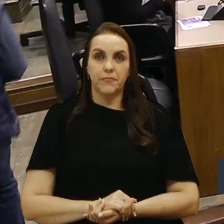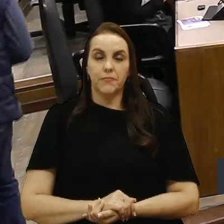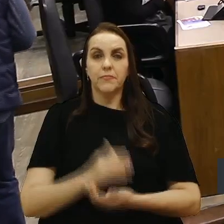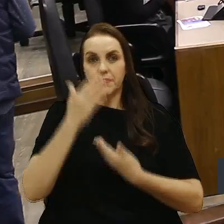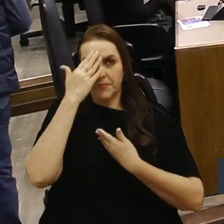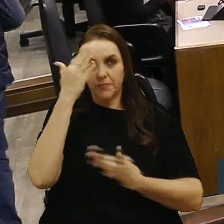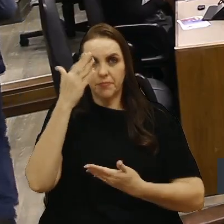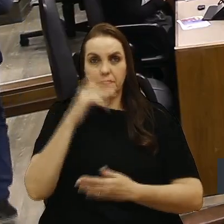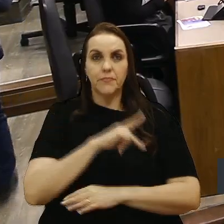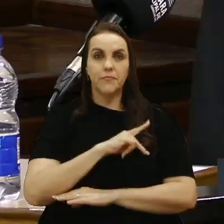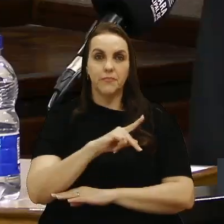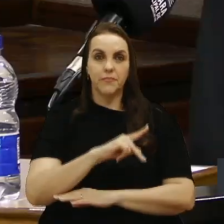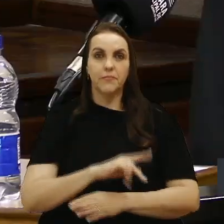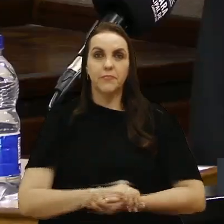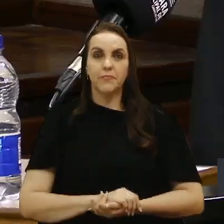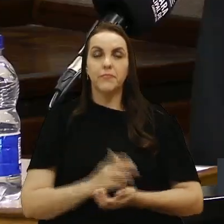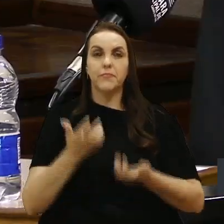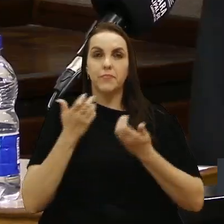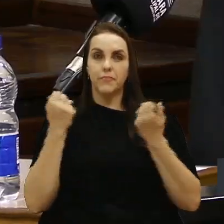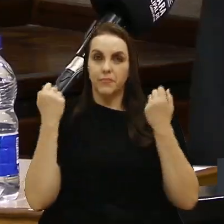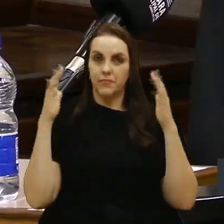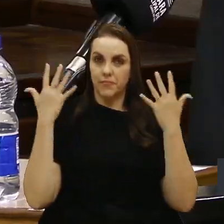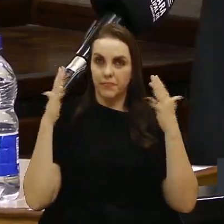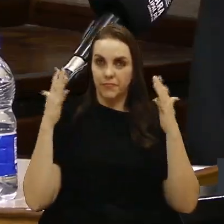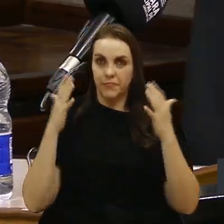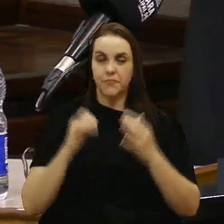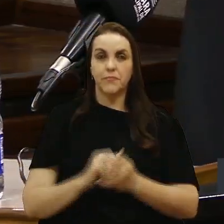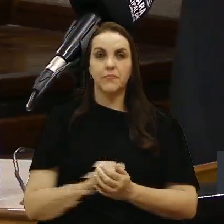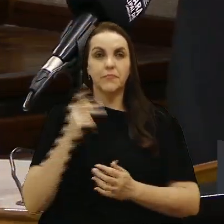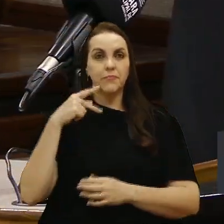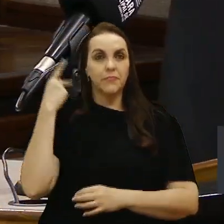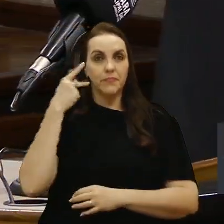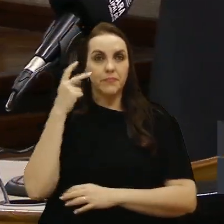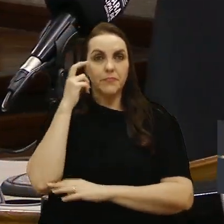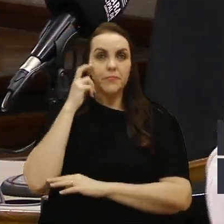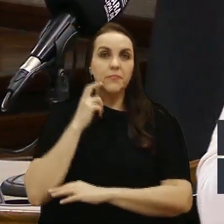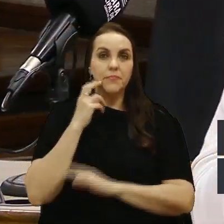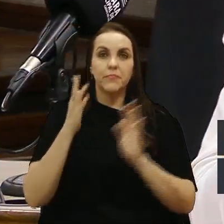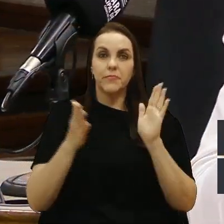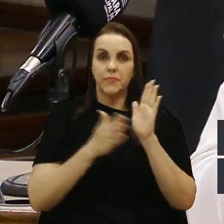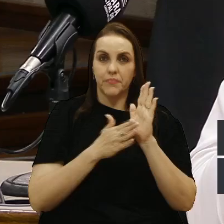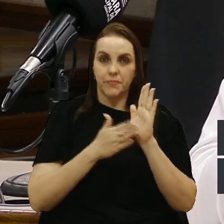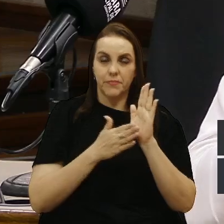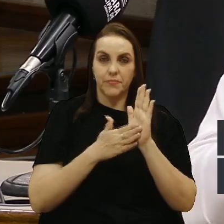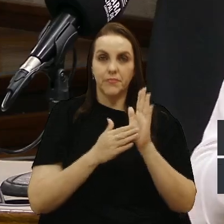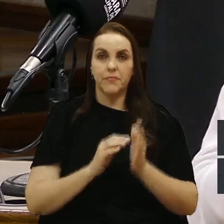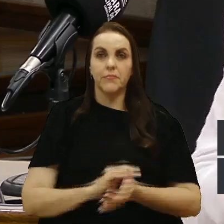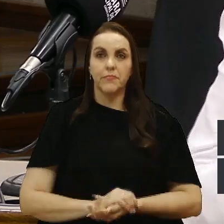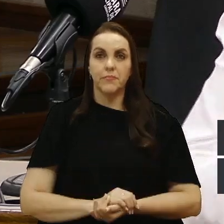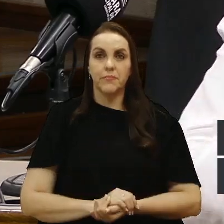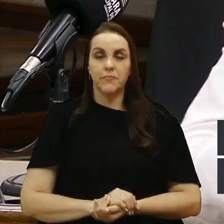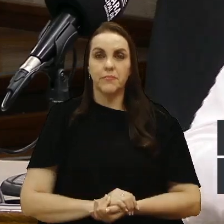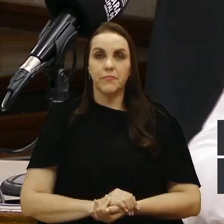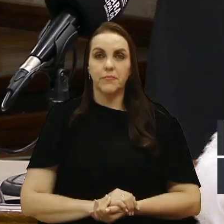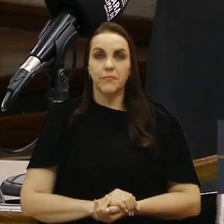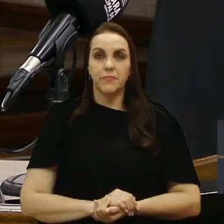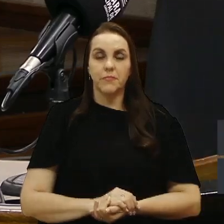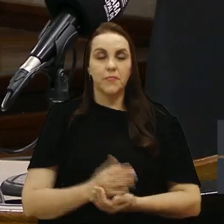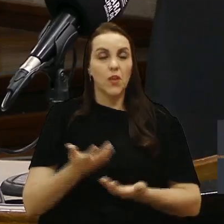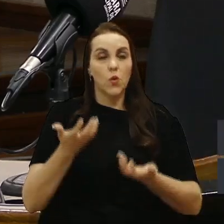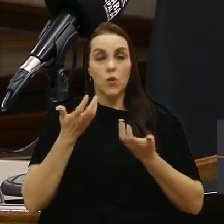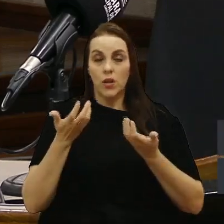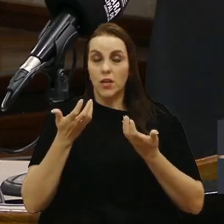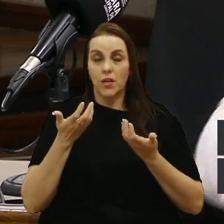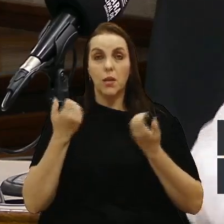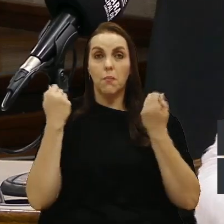Obrigado, senhor presidente. Quero parabenizar o vereador Daniel pela proposição. Não sei, queria dar os parabéns aqui